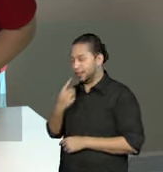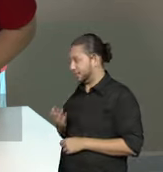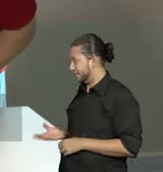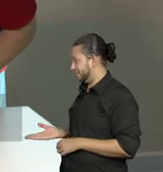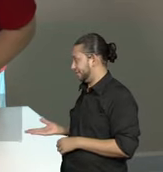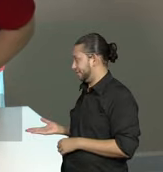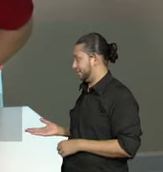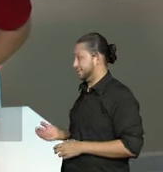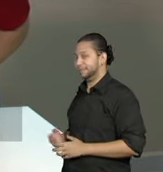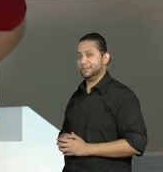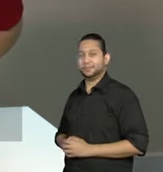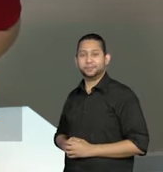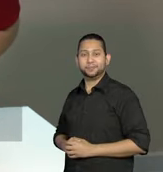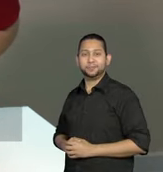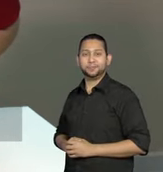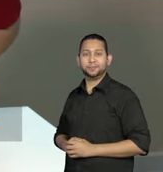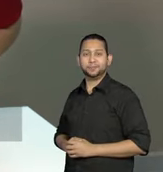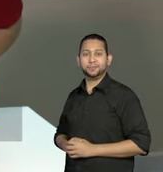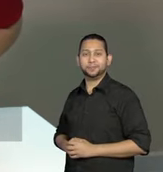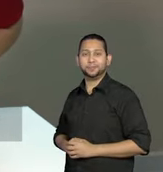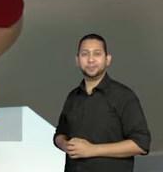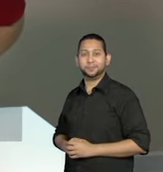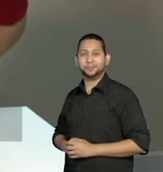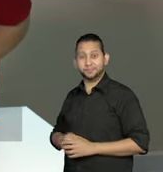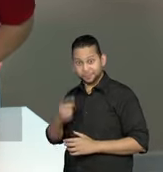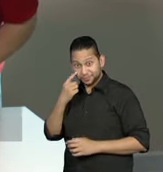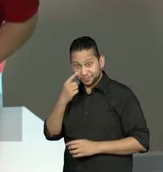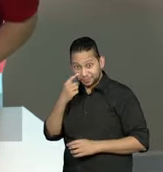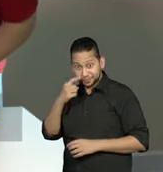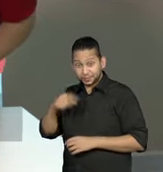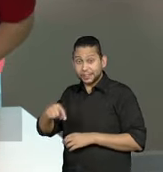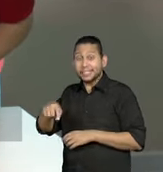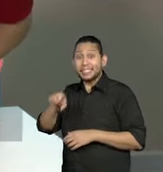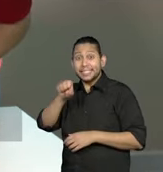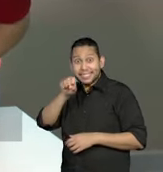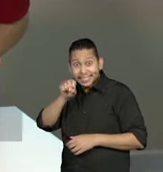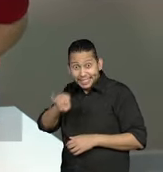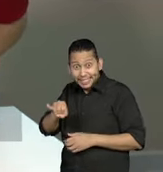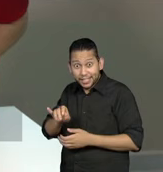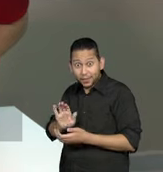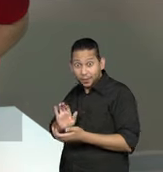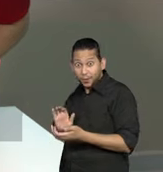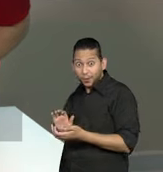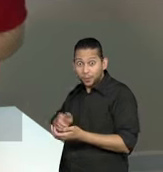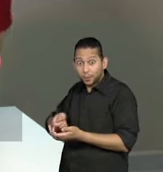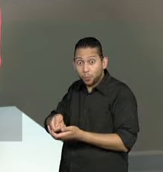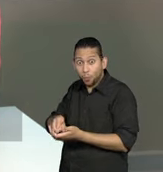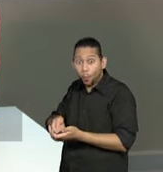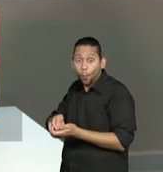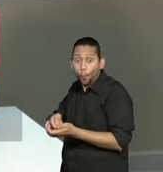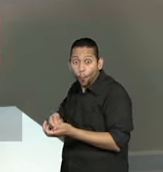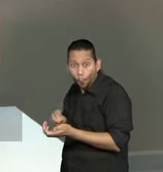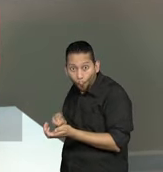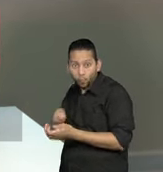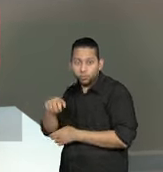vai fazer essa articulação subir e aqui